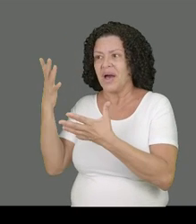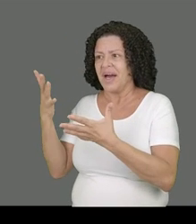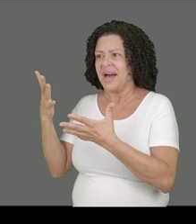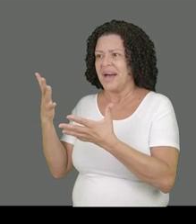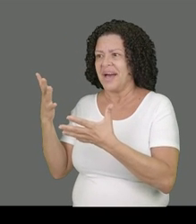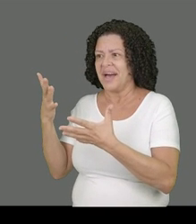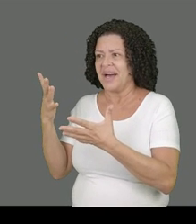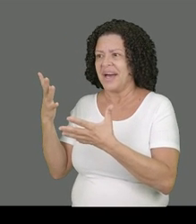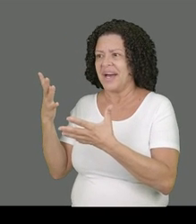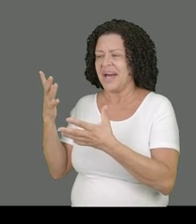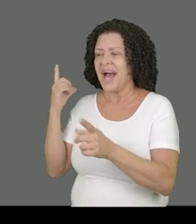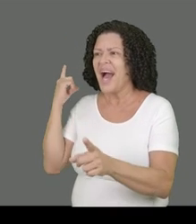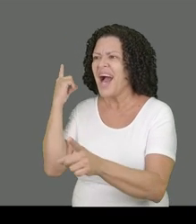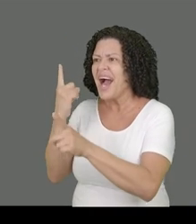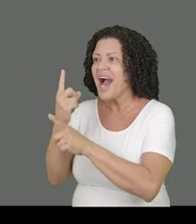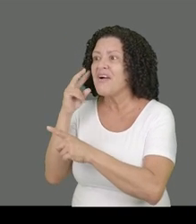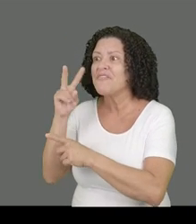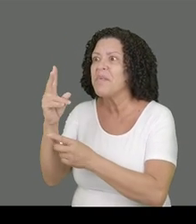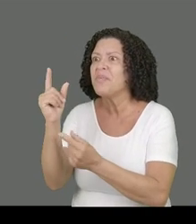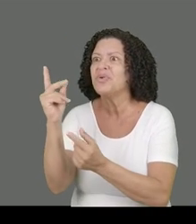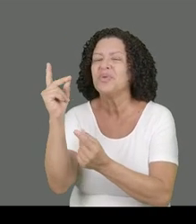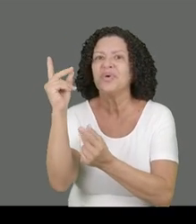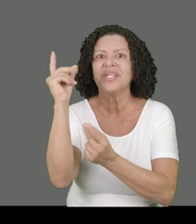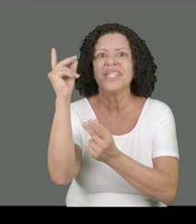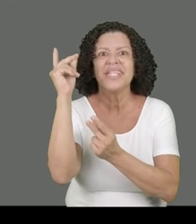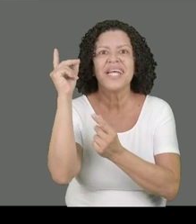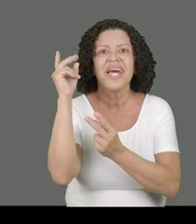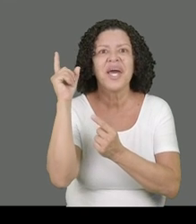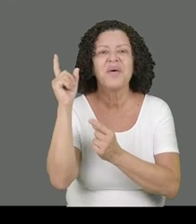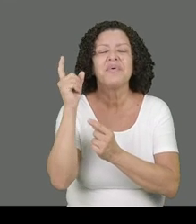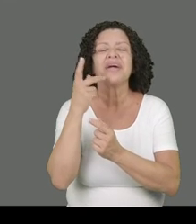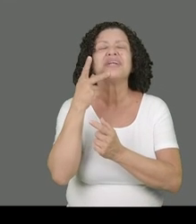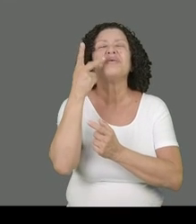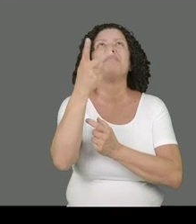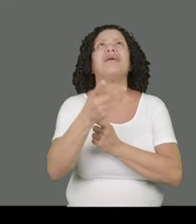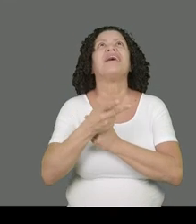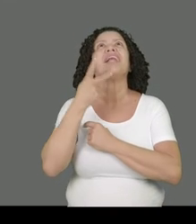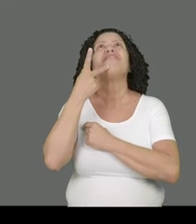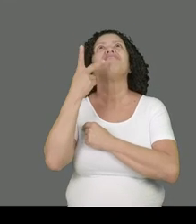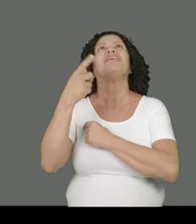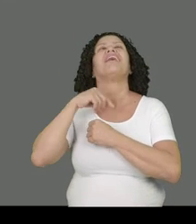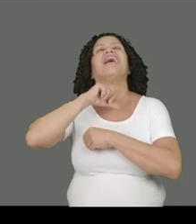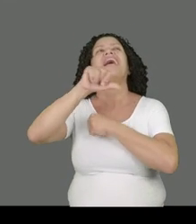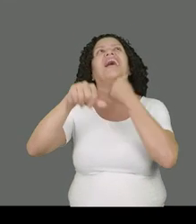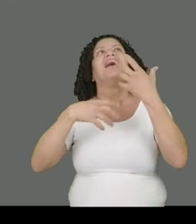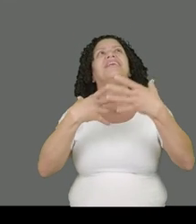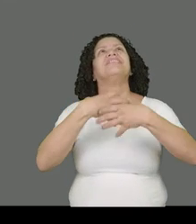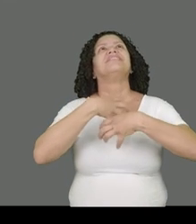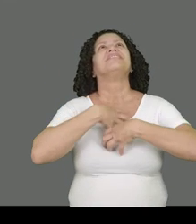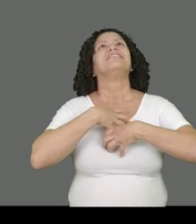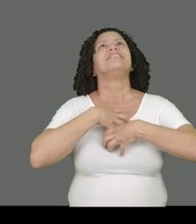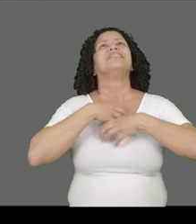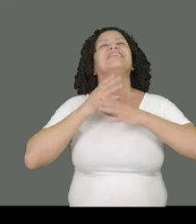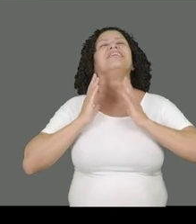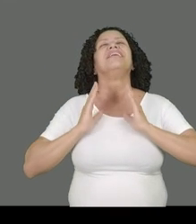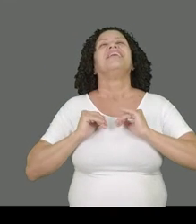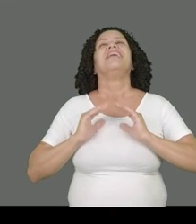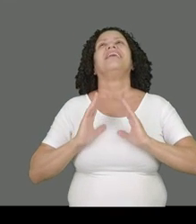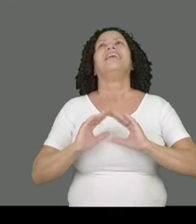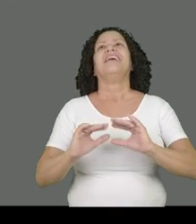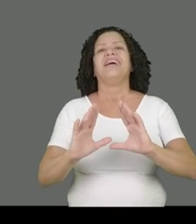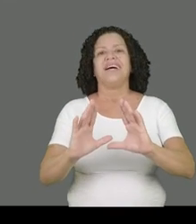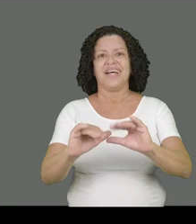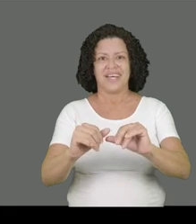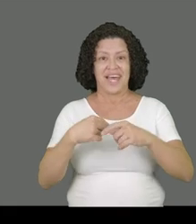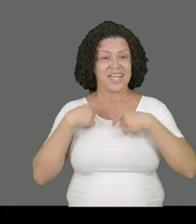com uma pessoa, um reencontro com alguém que a gente não via há muito tempo, e aquelas palavras que aquela pessoa transmite para nós, às